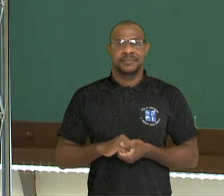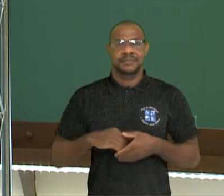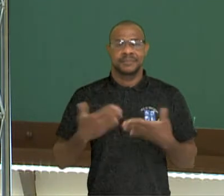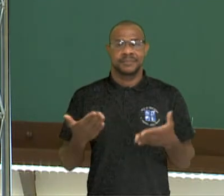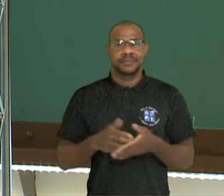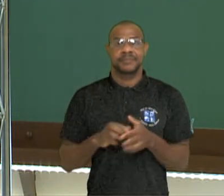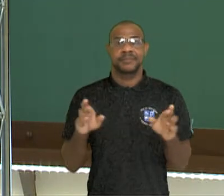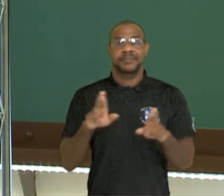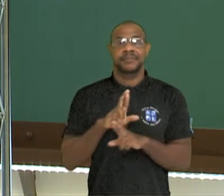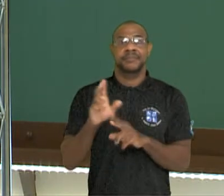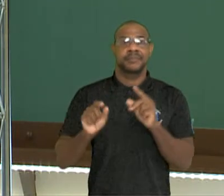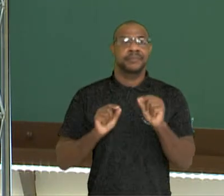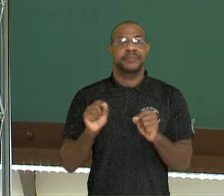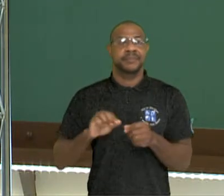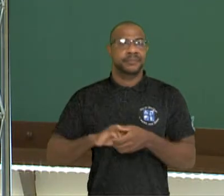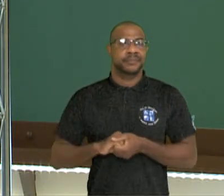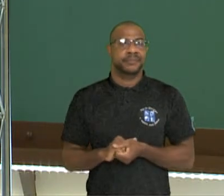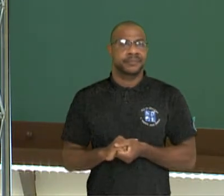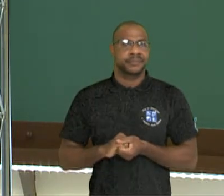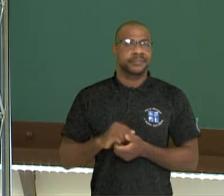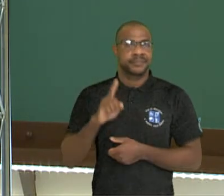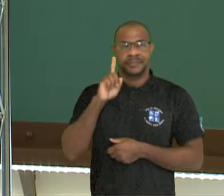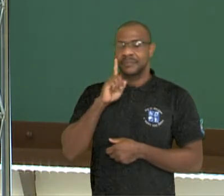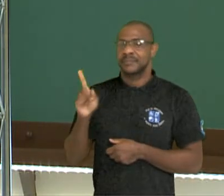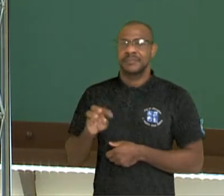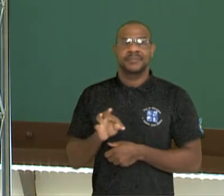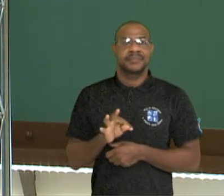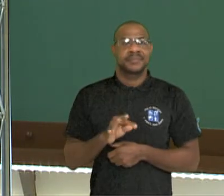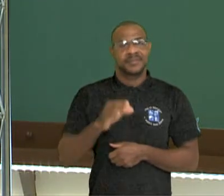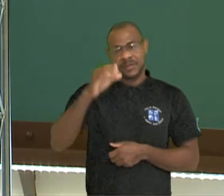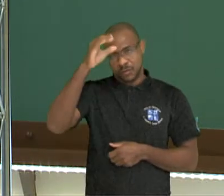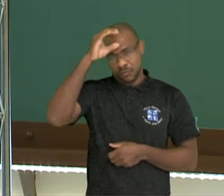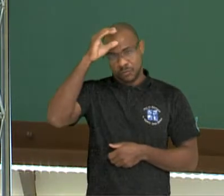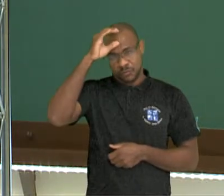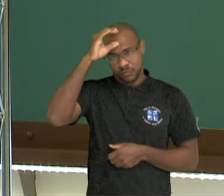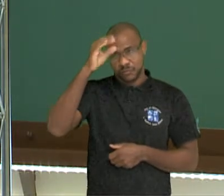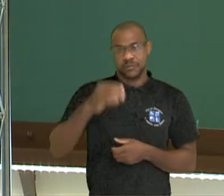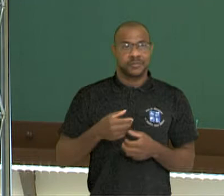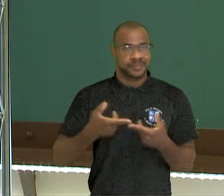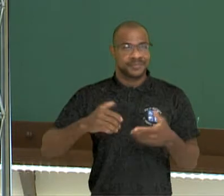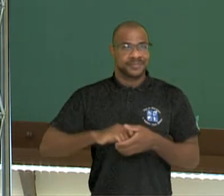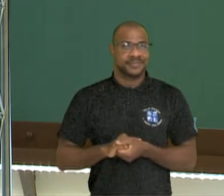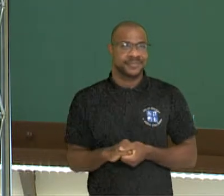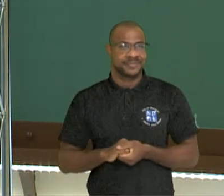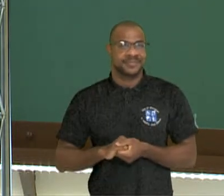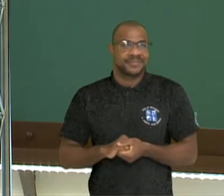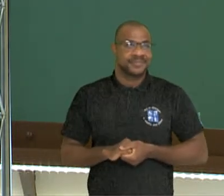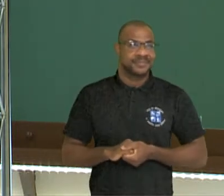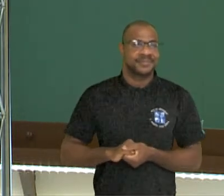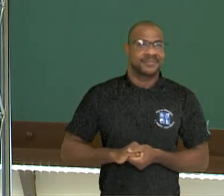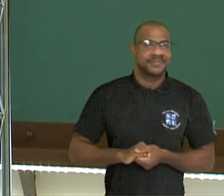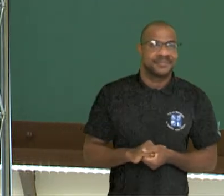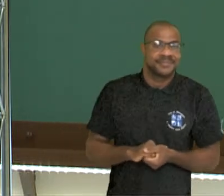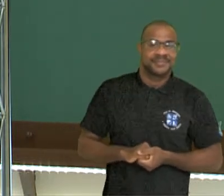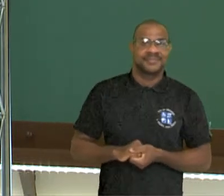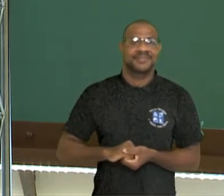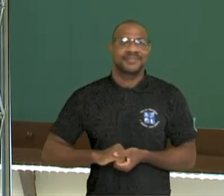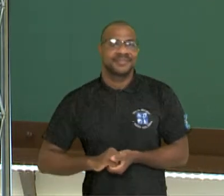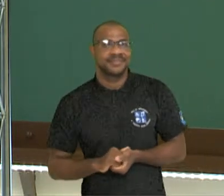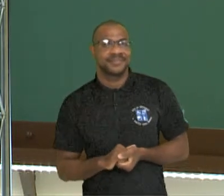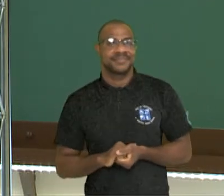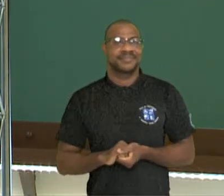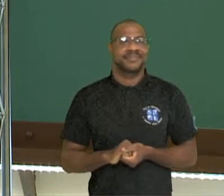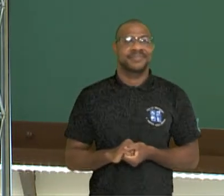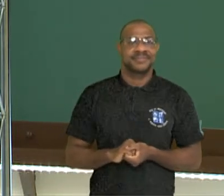Que relação que é essa? Tios ou tios. Então, são filhos dos seus avós, ó. São seus tios, né? E dos